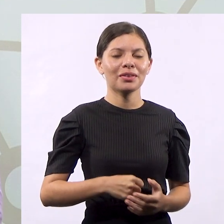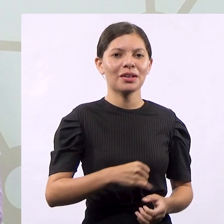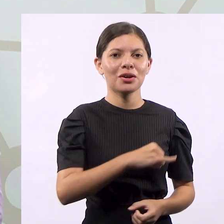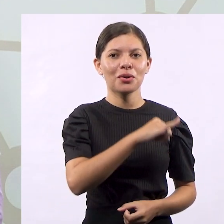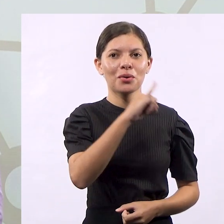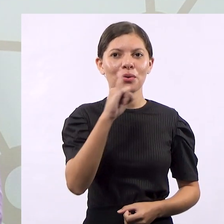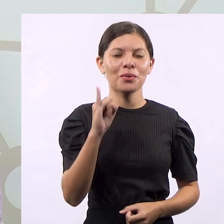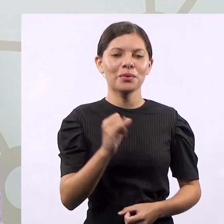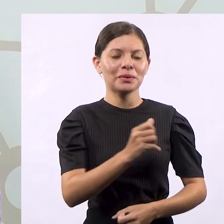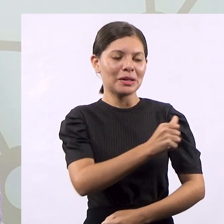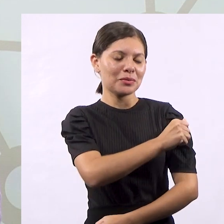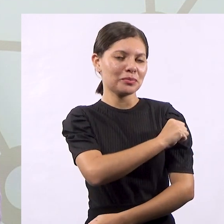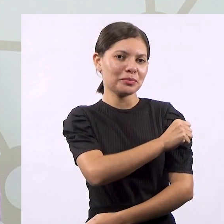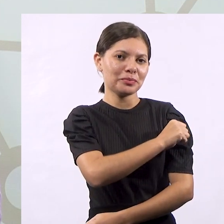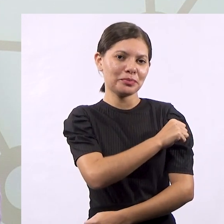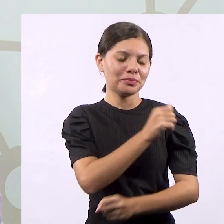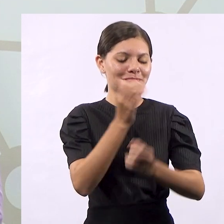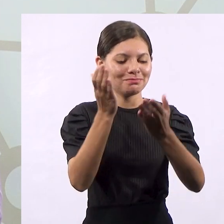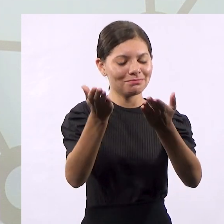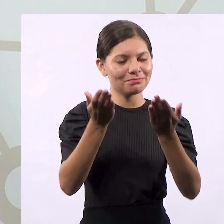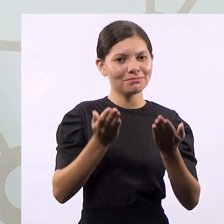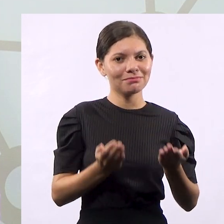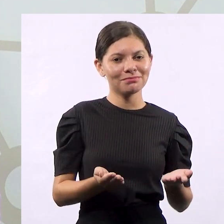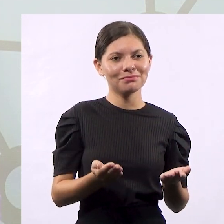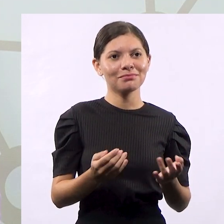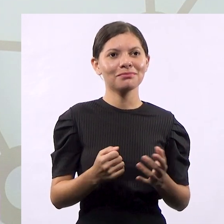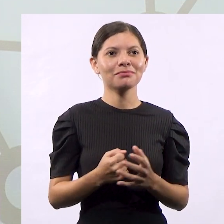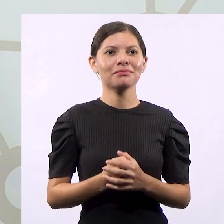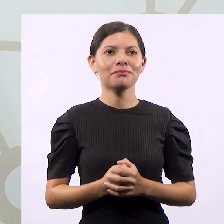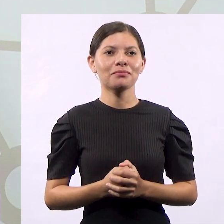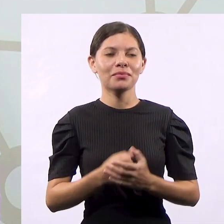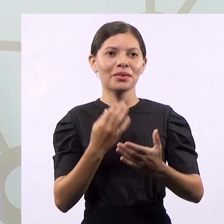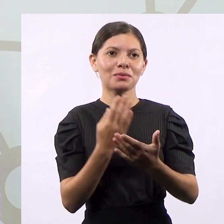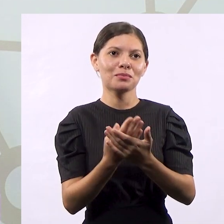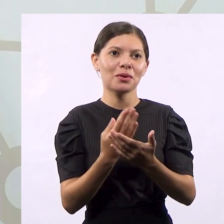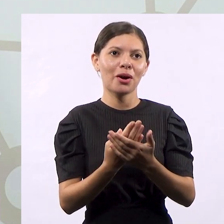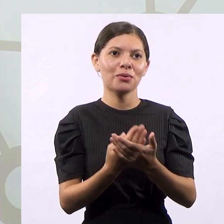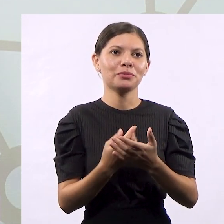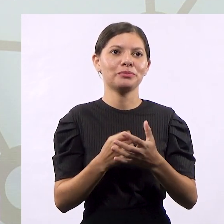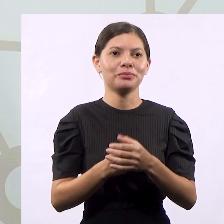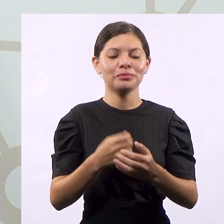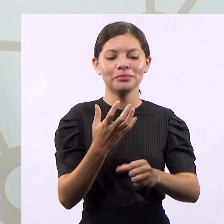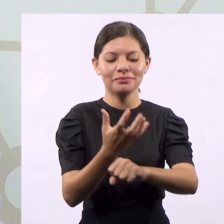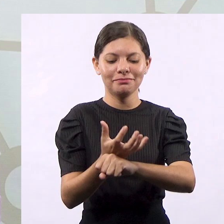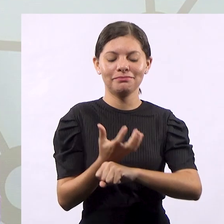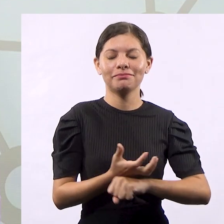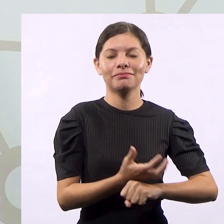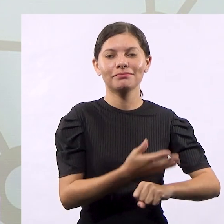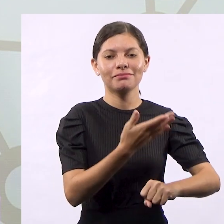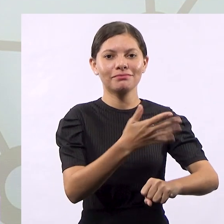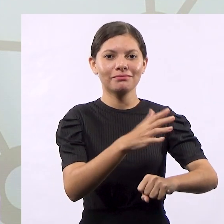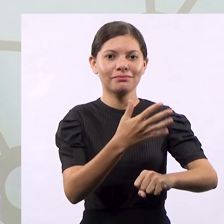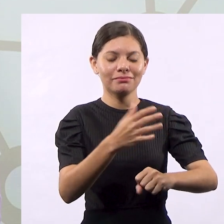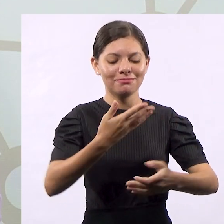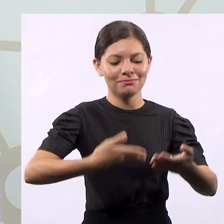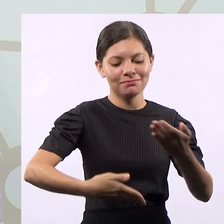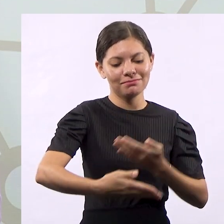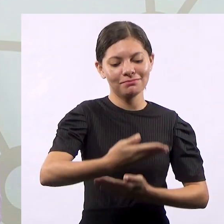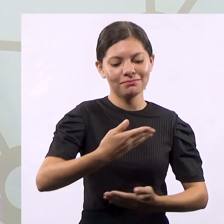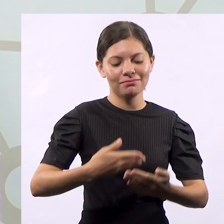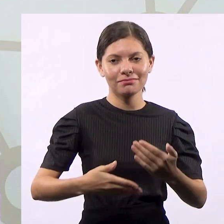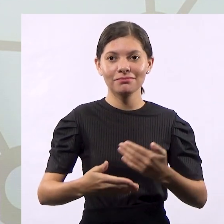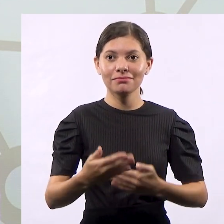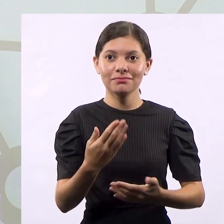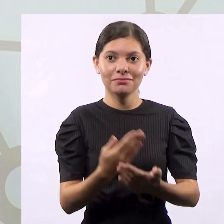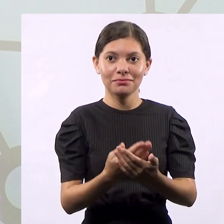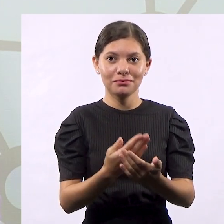Olá, aluno, olá, aluna. Seja bem-vindo, bem-vinda a mais uma aula da disciplina Práticas Colaborativas de Estudos